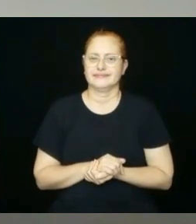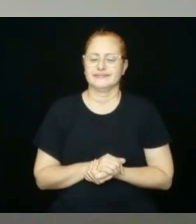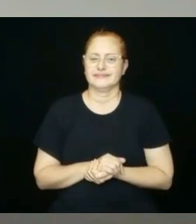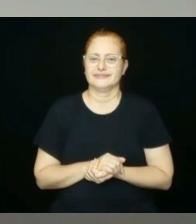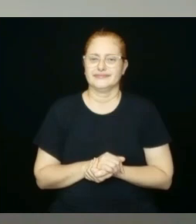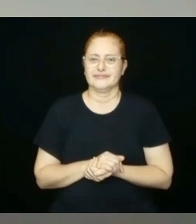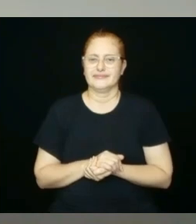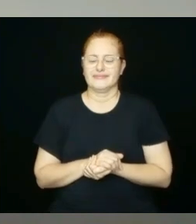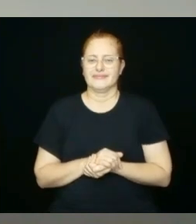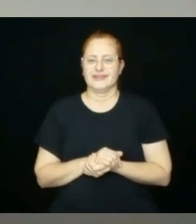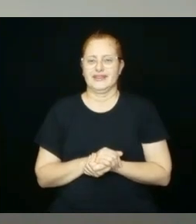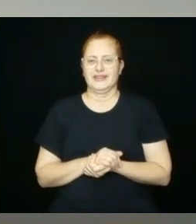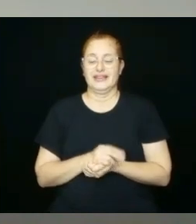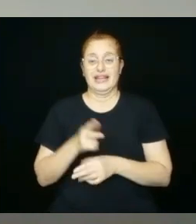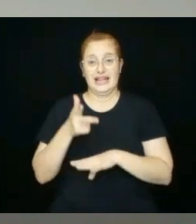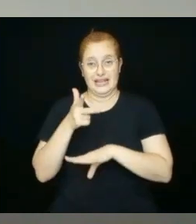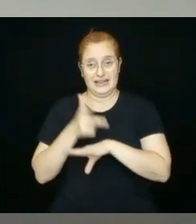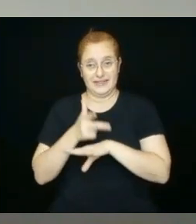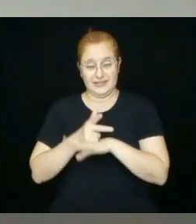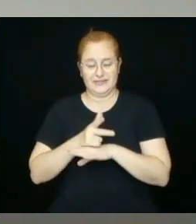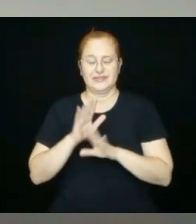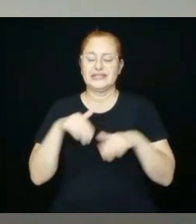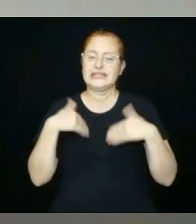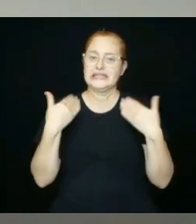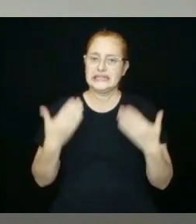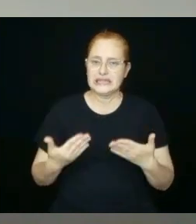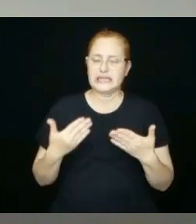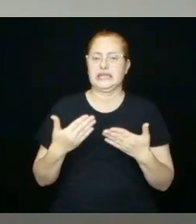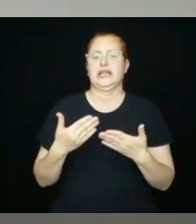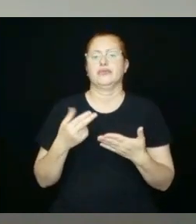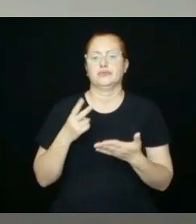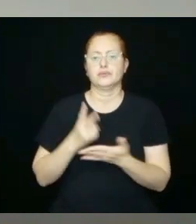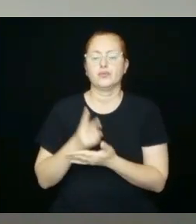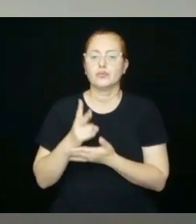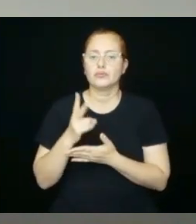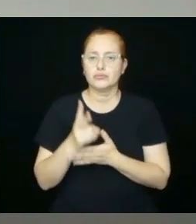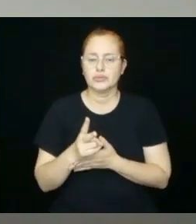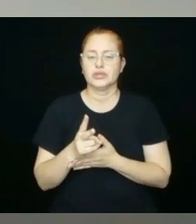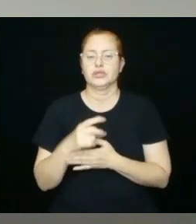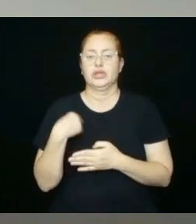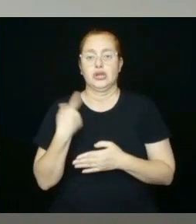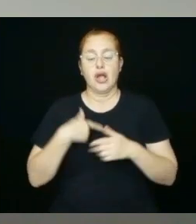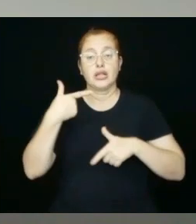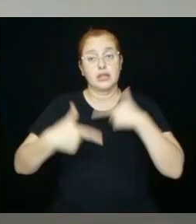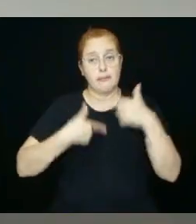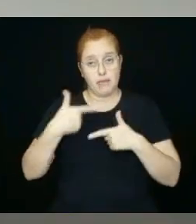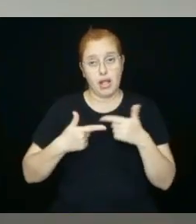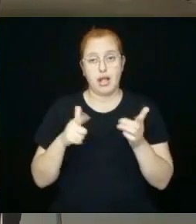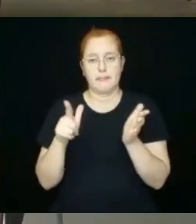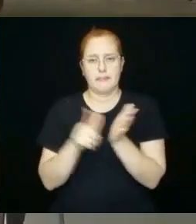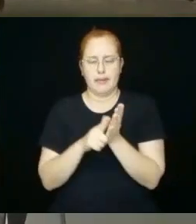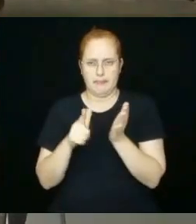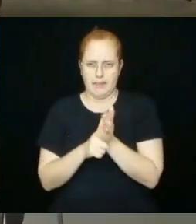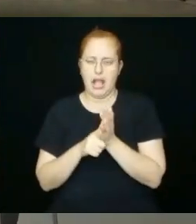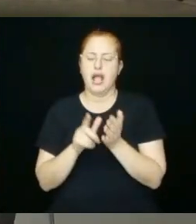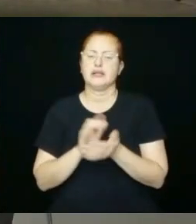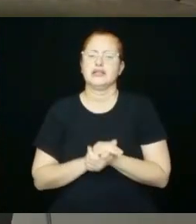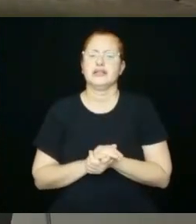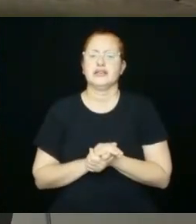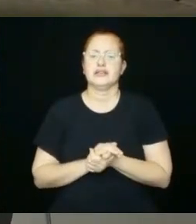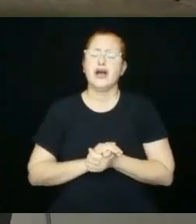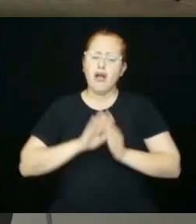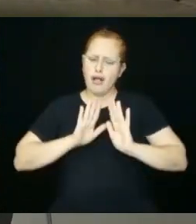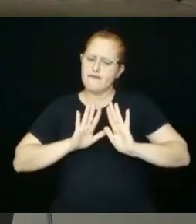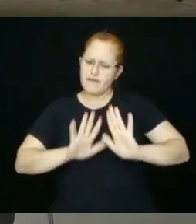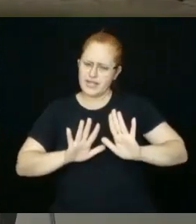É por causa da gravação. Sei. Então, a questão da permanência, quando a gente trabalha no papel, um suporte, enfim, ele